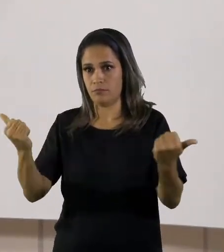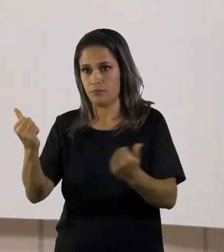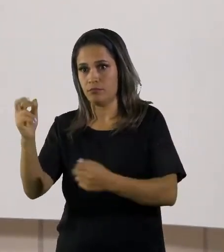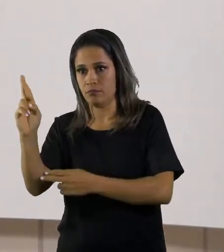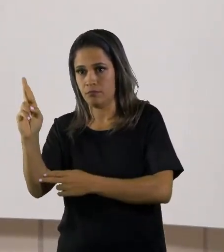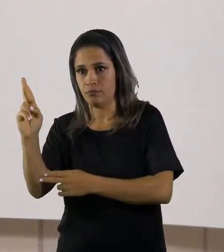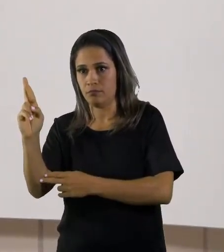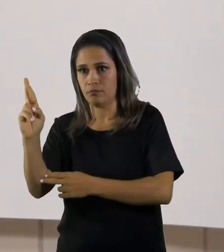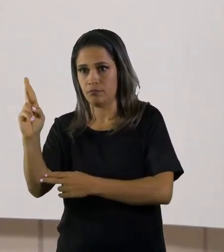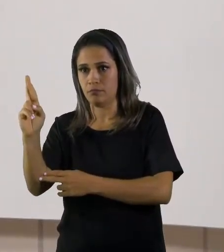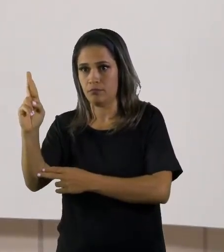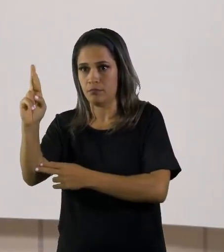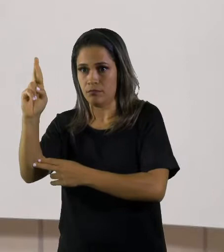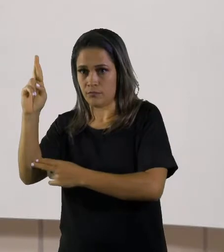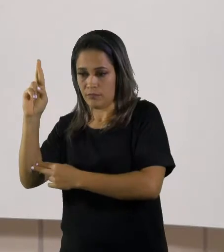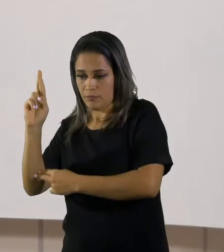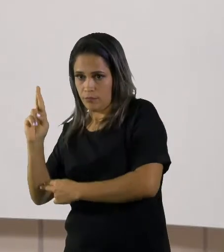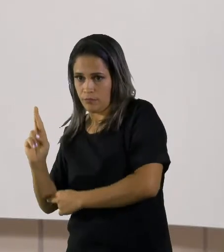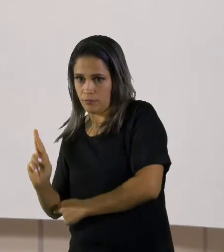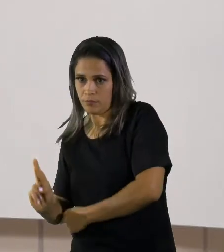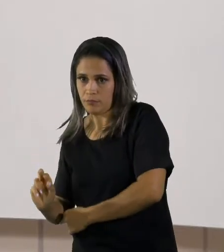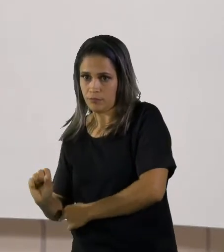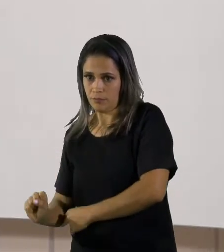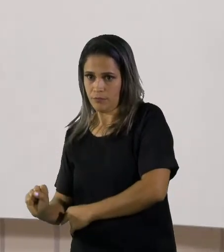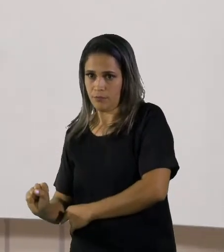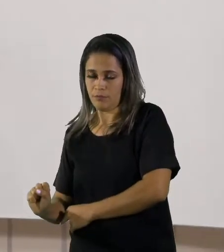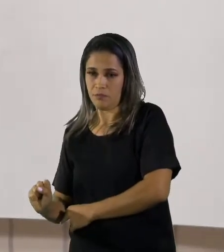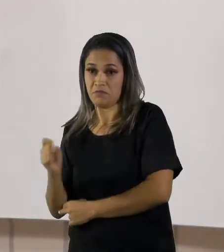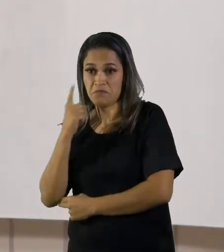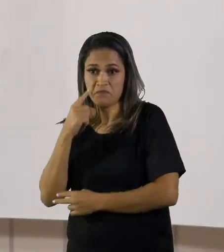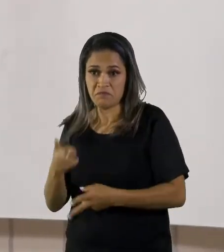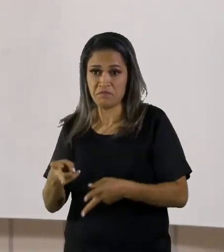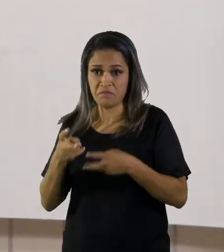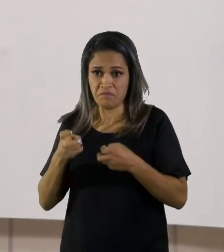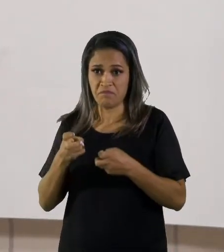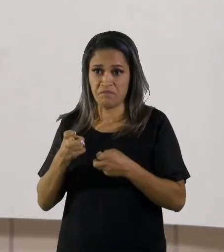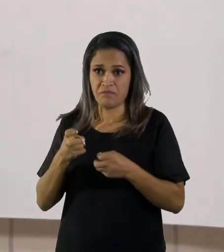para cima da S, você vai perceber que esse ângulo